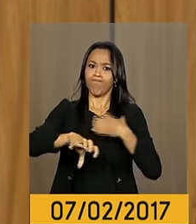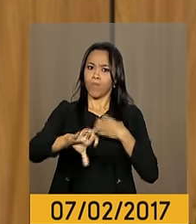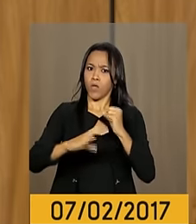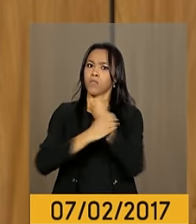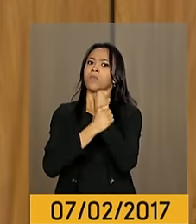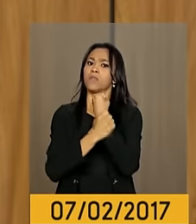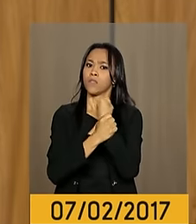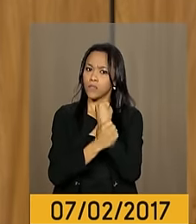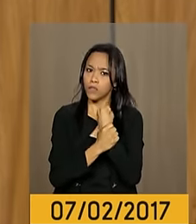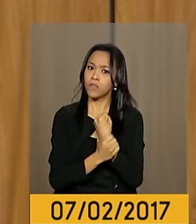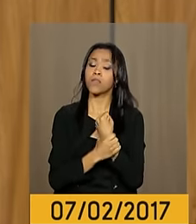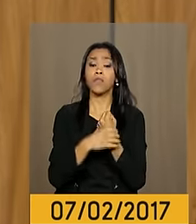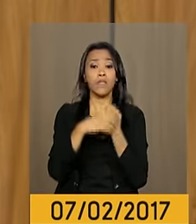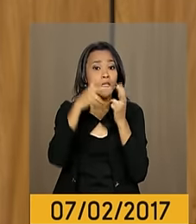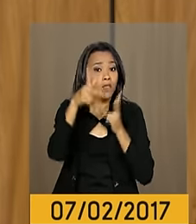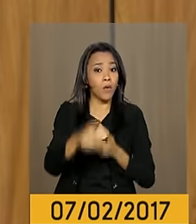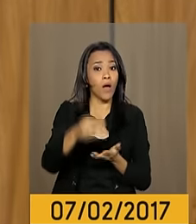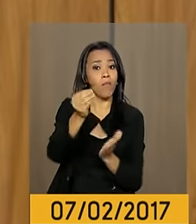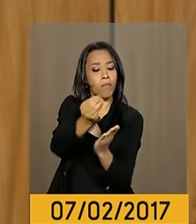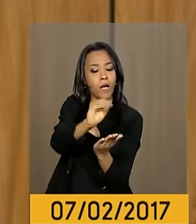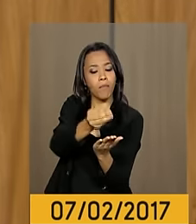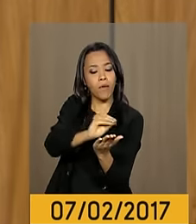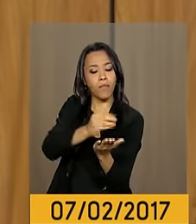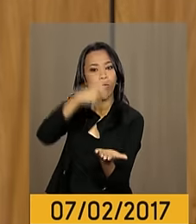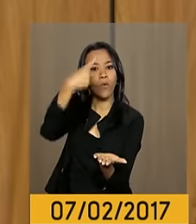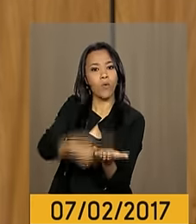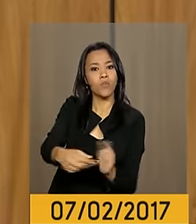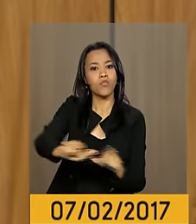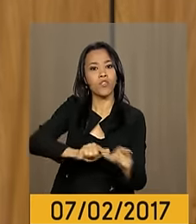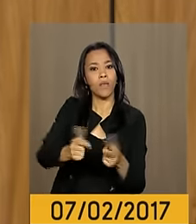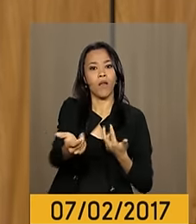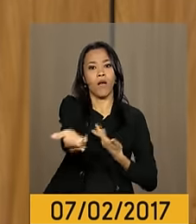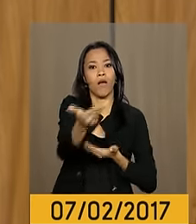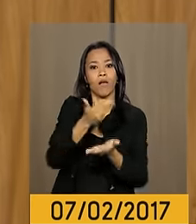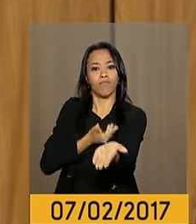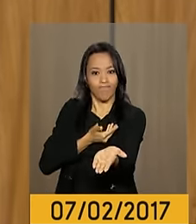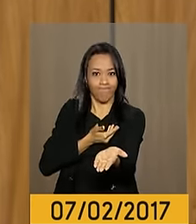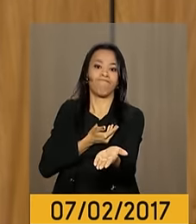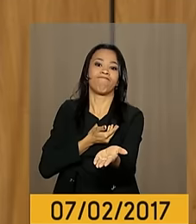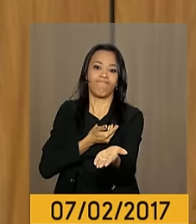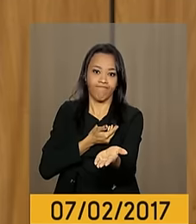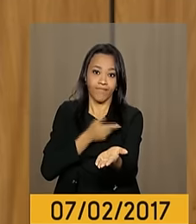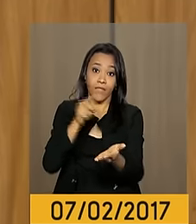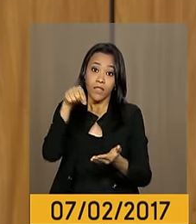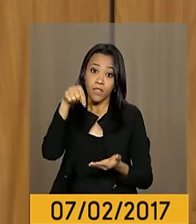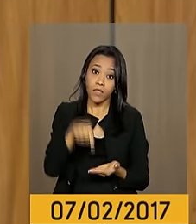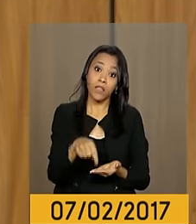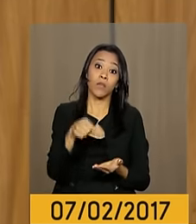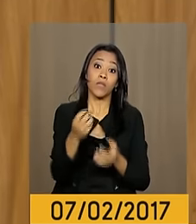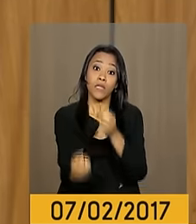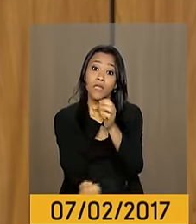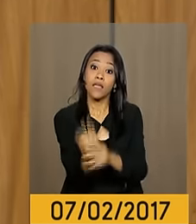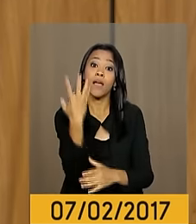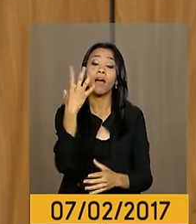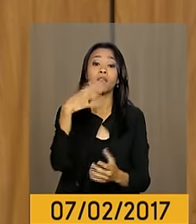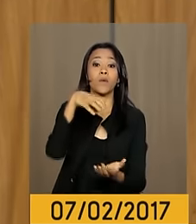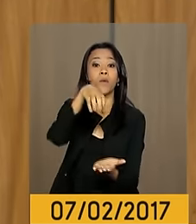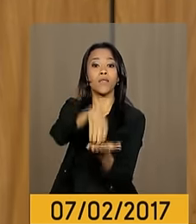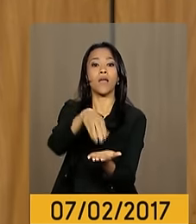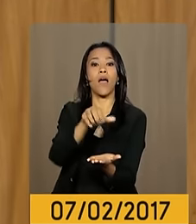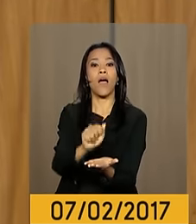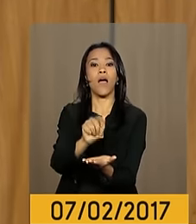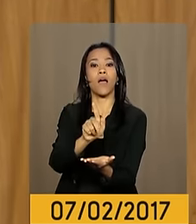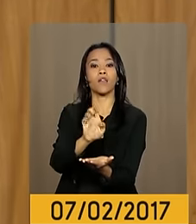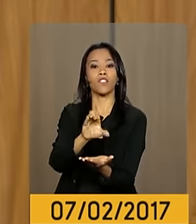agenda de trabalho em comum que foi esta cooperação nuclear com esta agência criada e foi